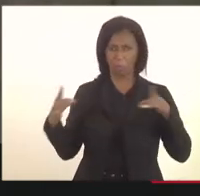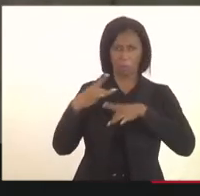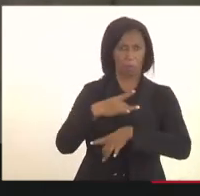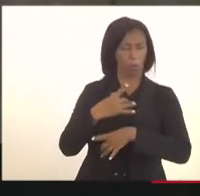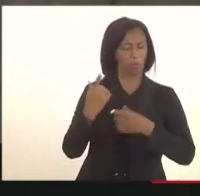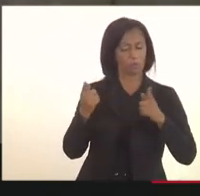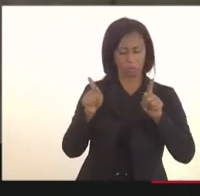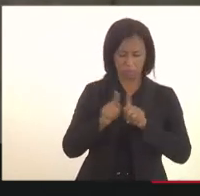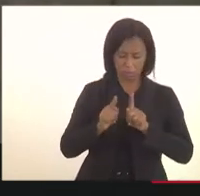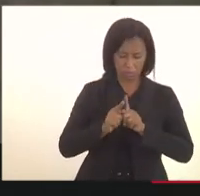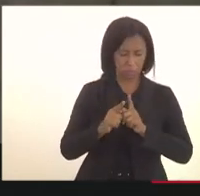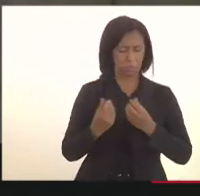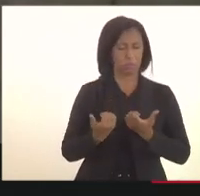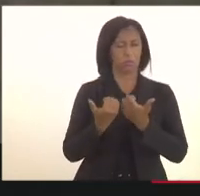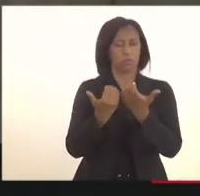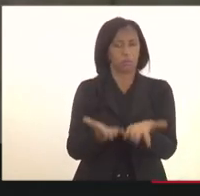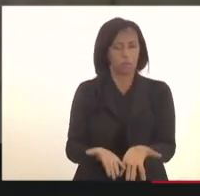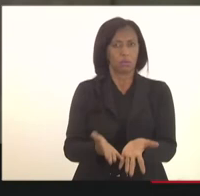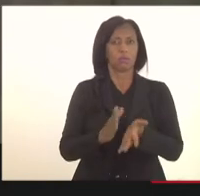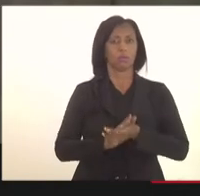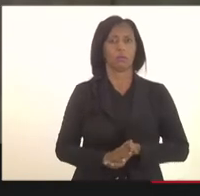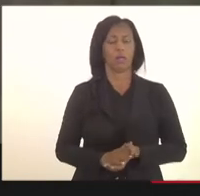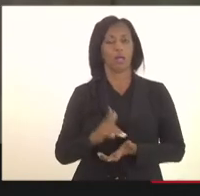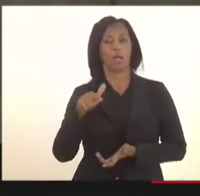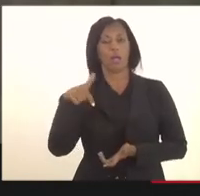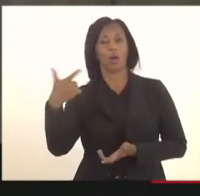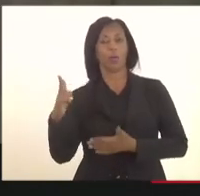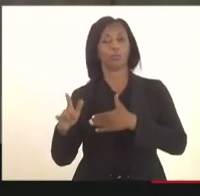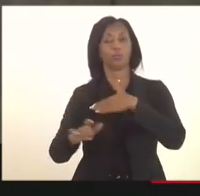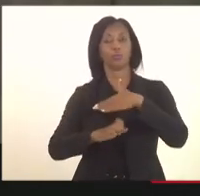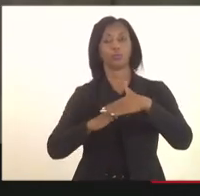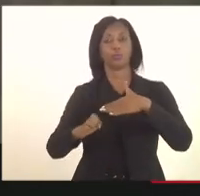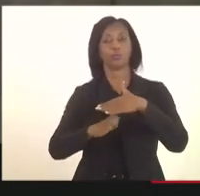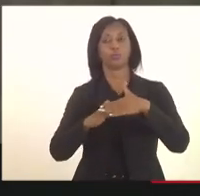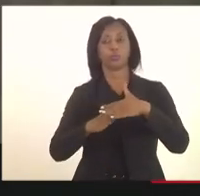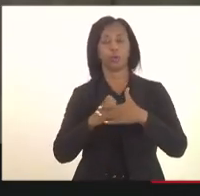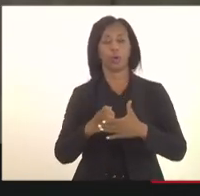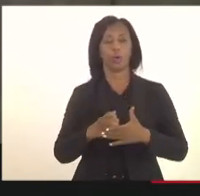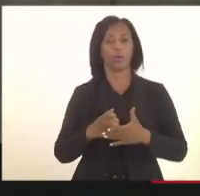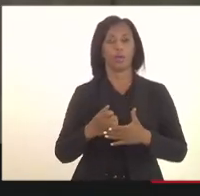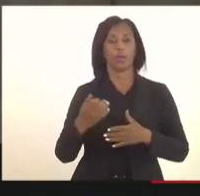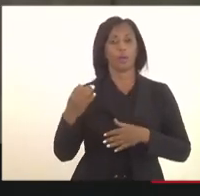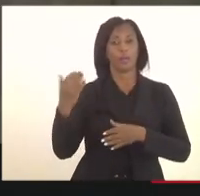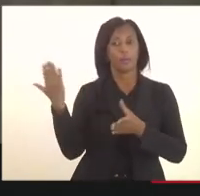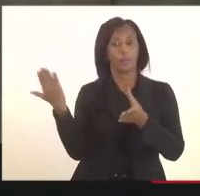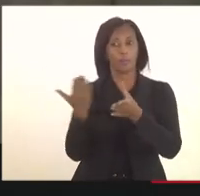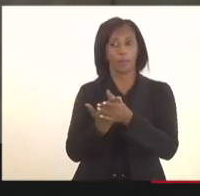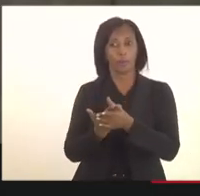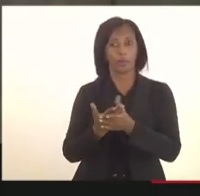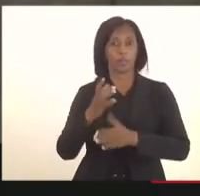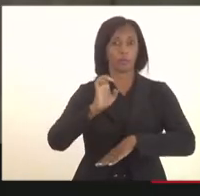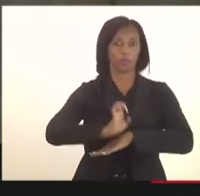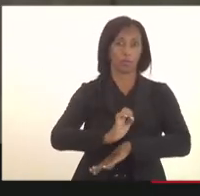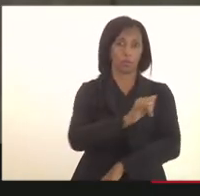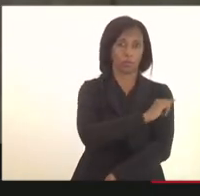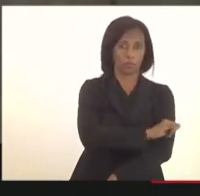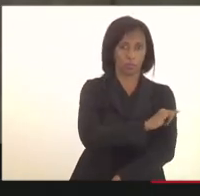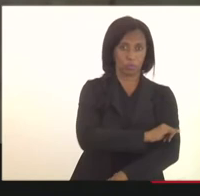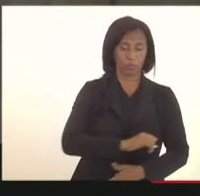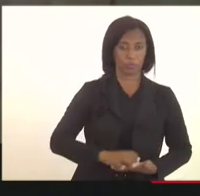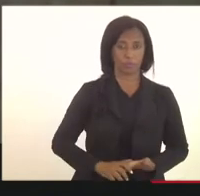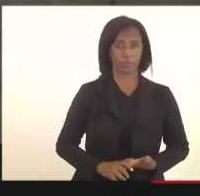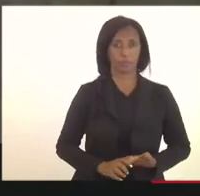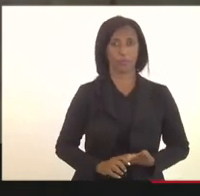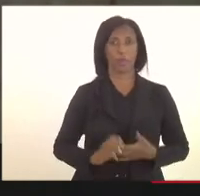fornecer, como já foi solicitado a outros consorciados, a listagem de processos em que temos com o Estado do Rio de Janeiro.